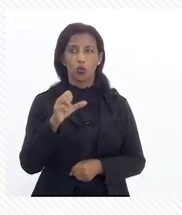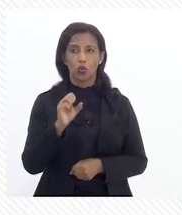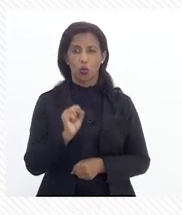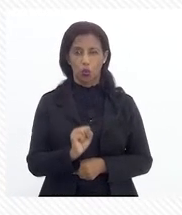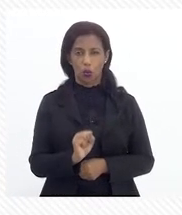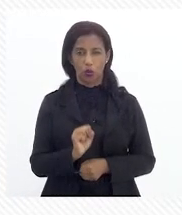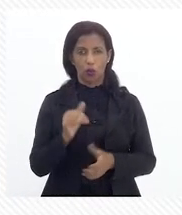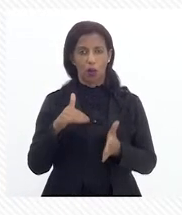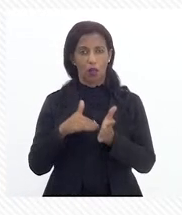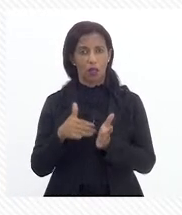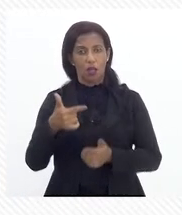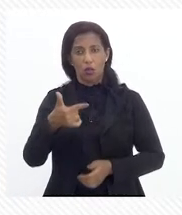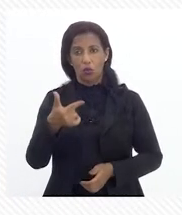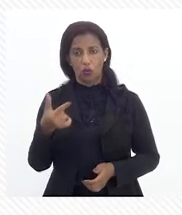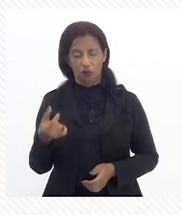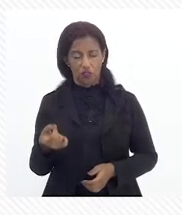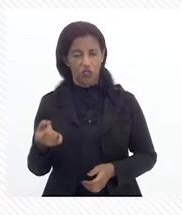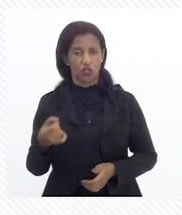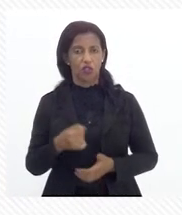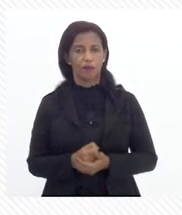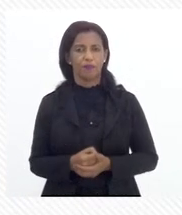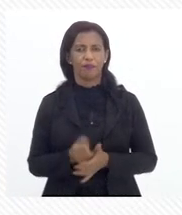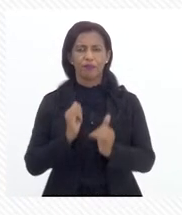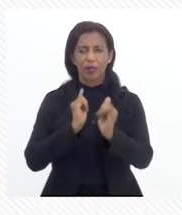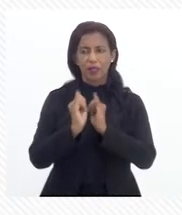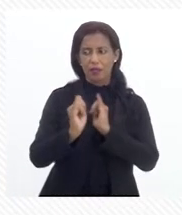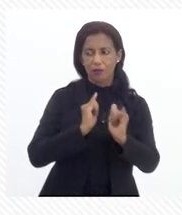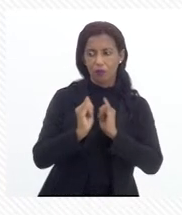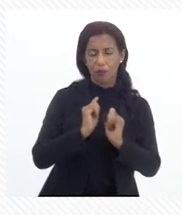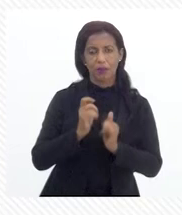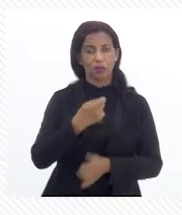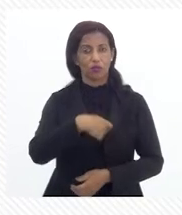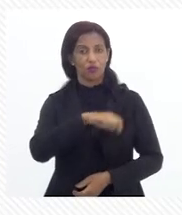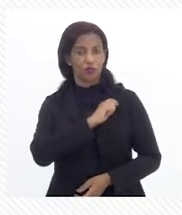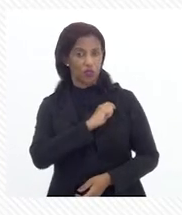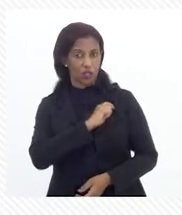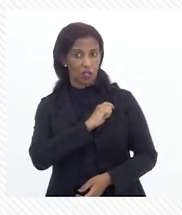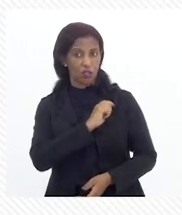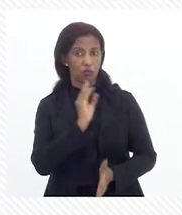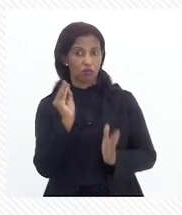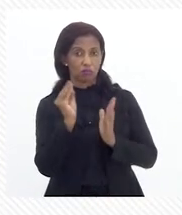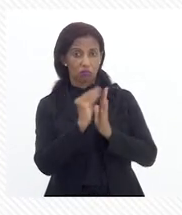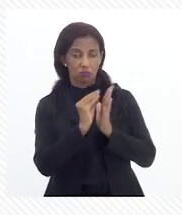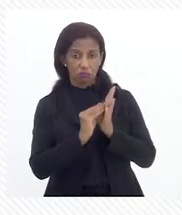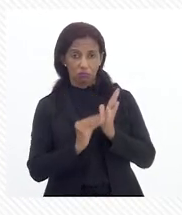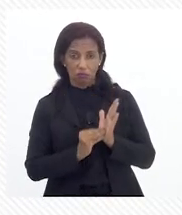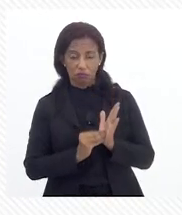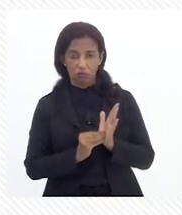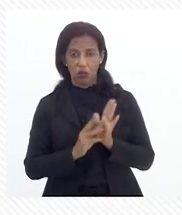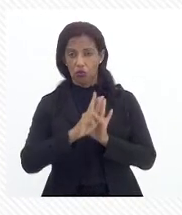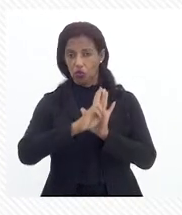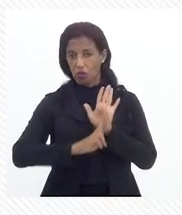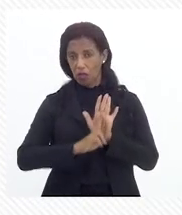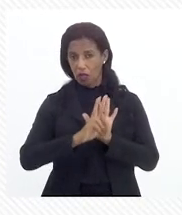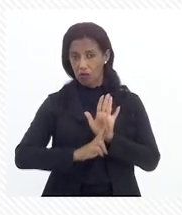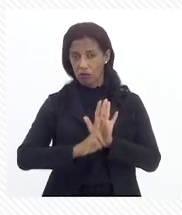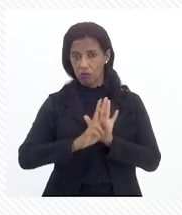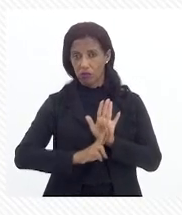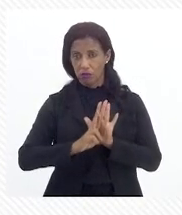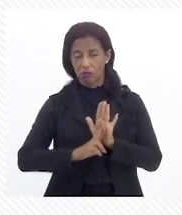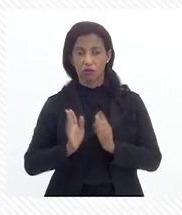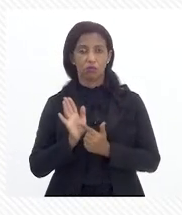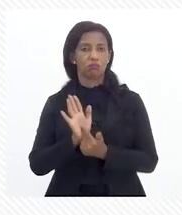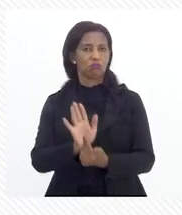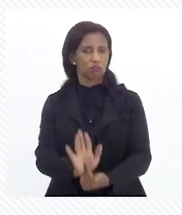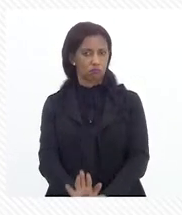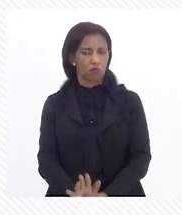adianta a2020 os dados quais informações fiscais constantes dos relatórios dos das